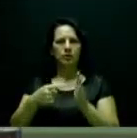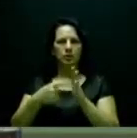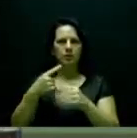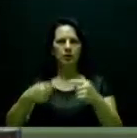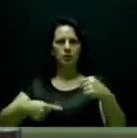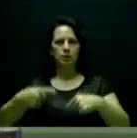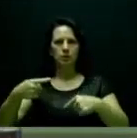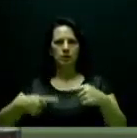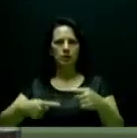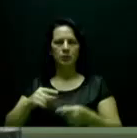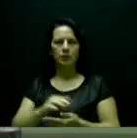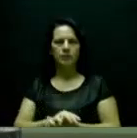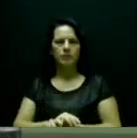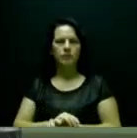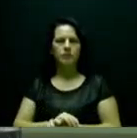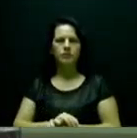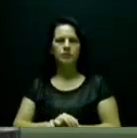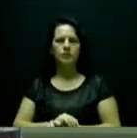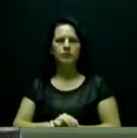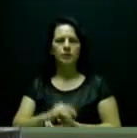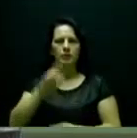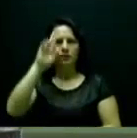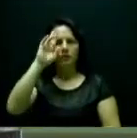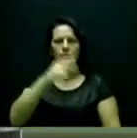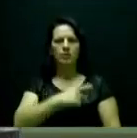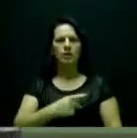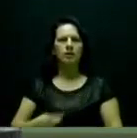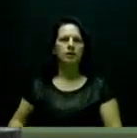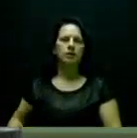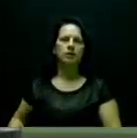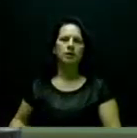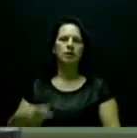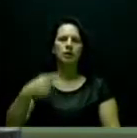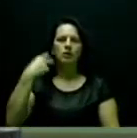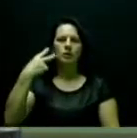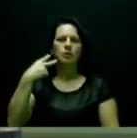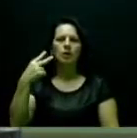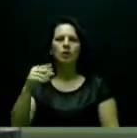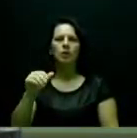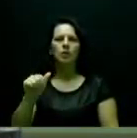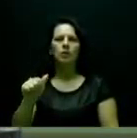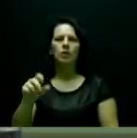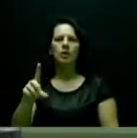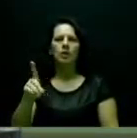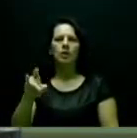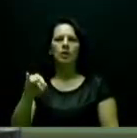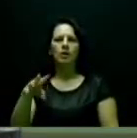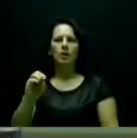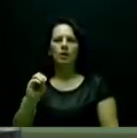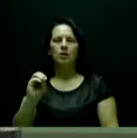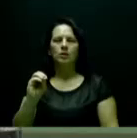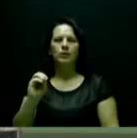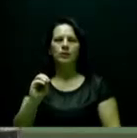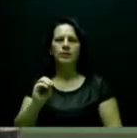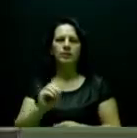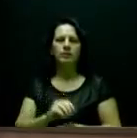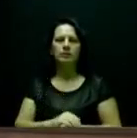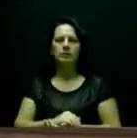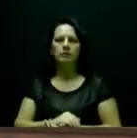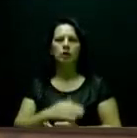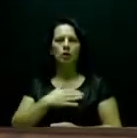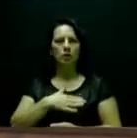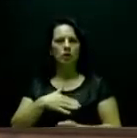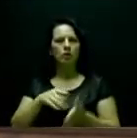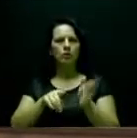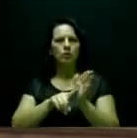primeira discussão. Questão de ordem, senhor presidente. Questão de ordem do vereador Adeildo Eleodoro Dinho.